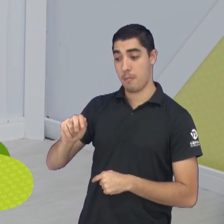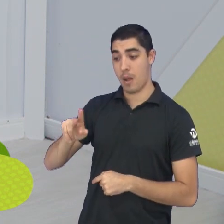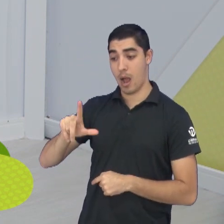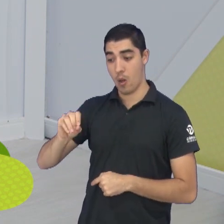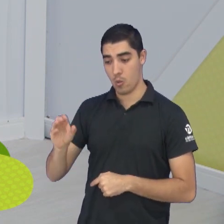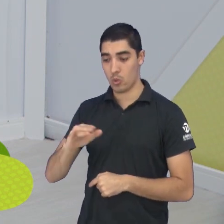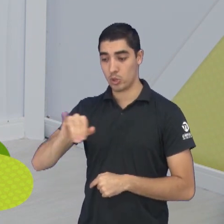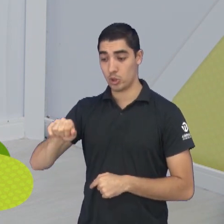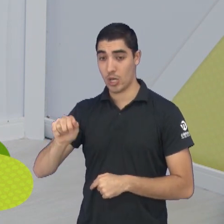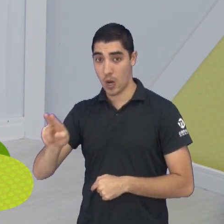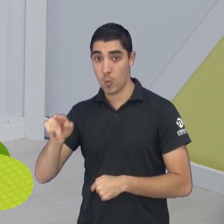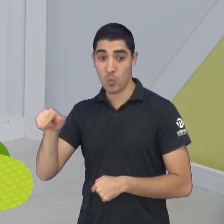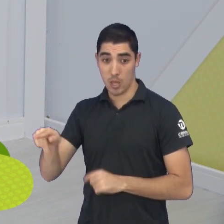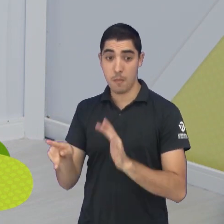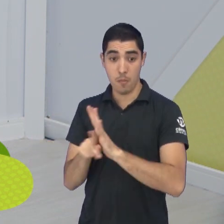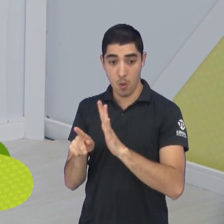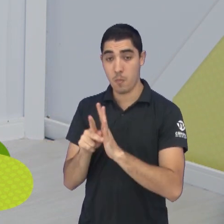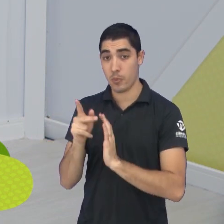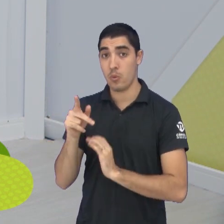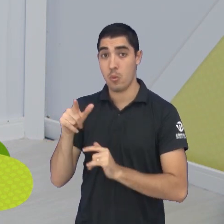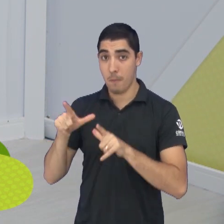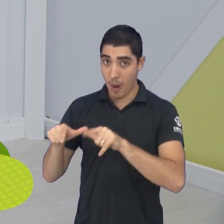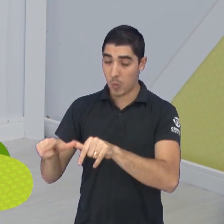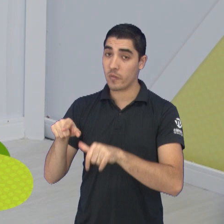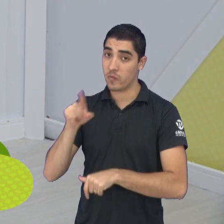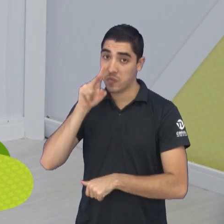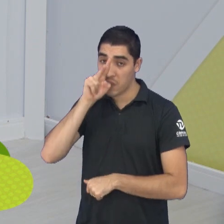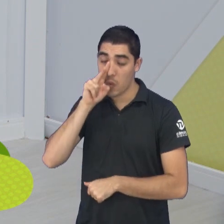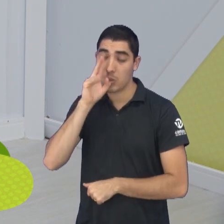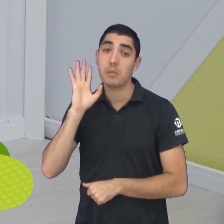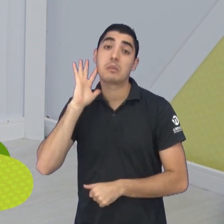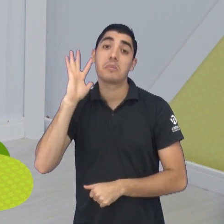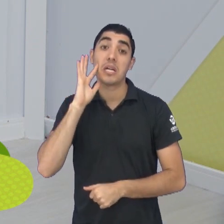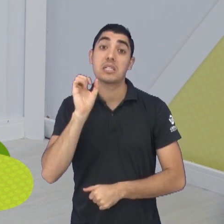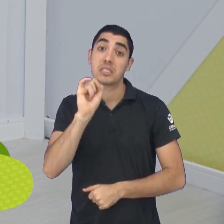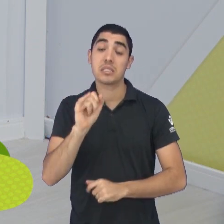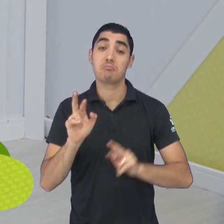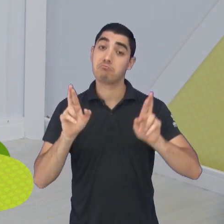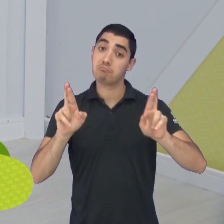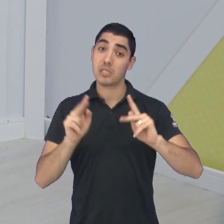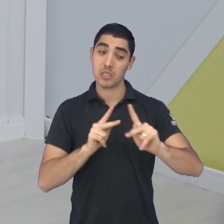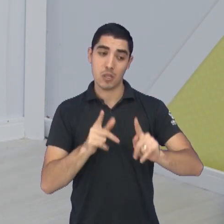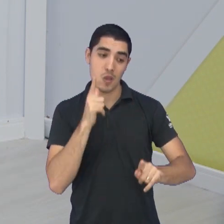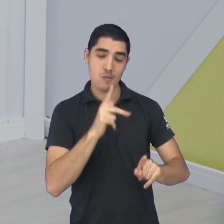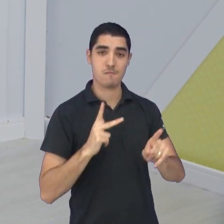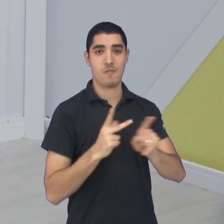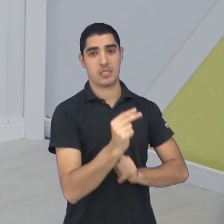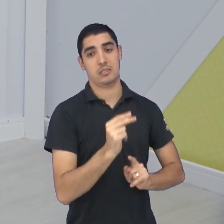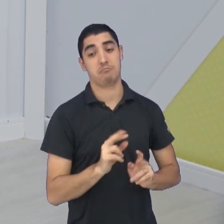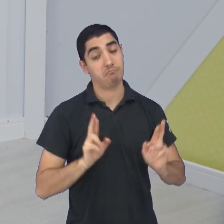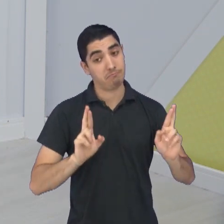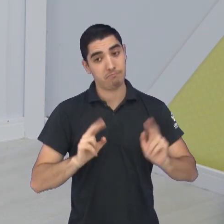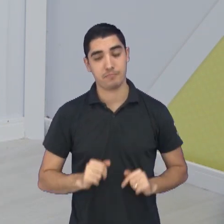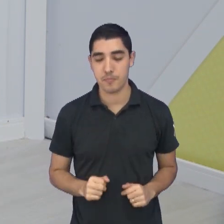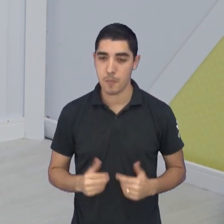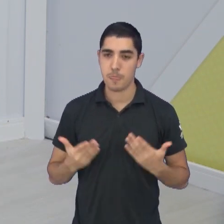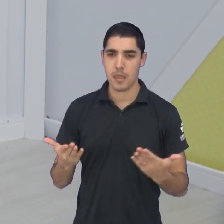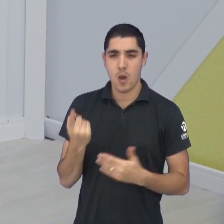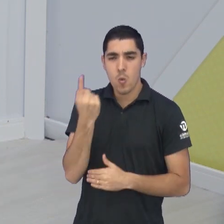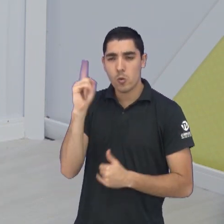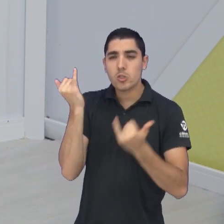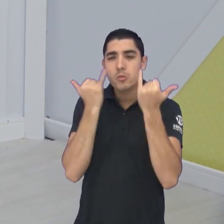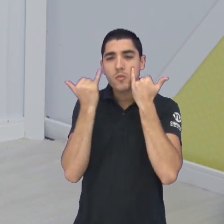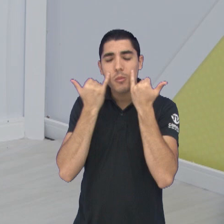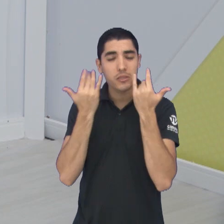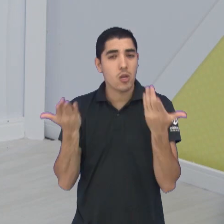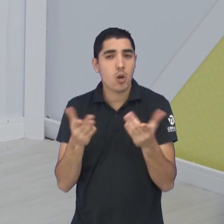jogo mais do que complicado, mas tem que ir, tem que jogar, quem sabe o São José traz uma vitória lá de Bauru, tá certo? Brunão, pra gente fechar esse primeiro bloco aqui no